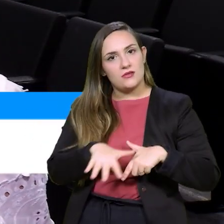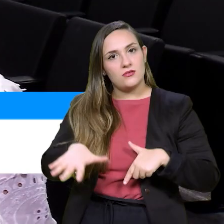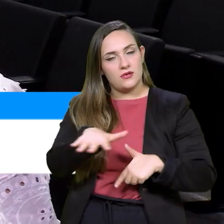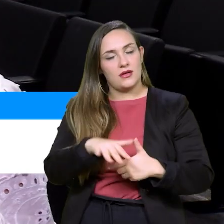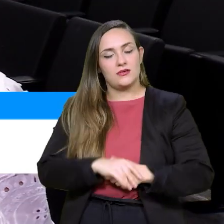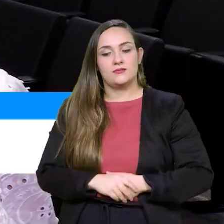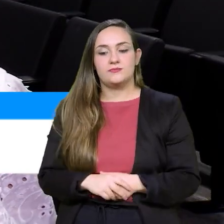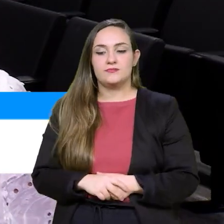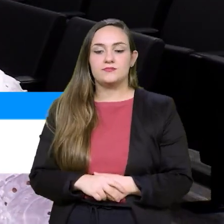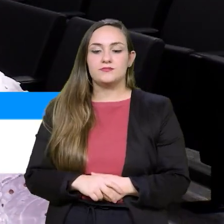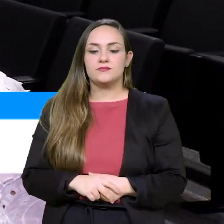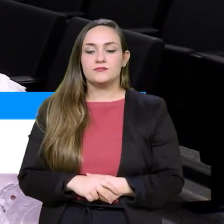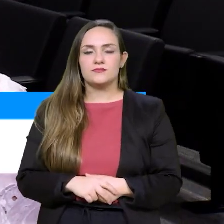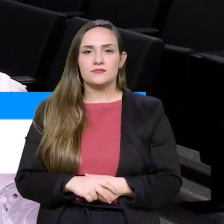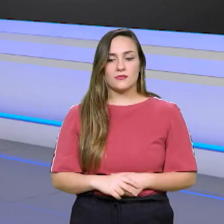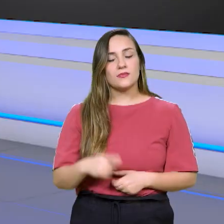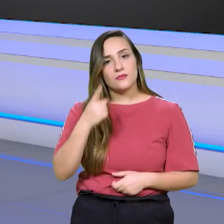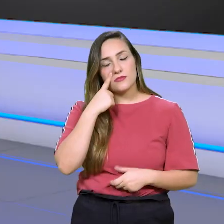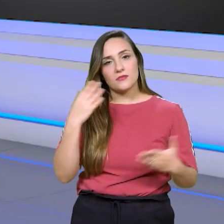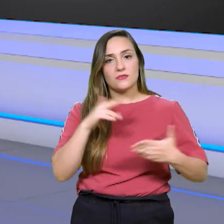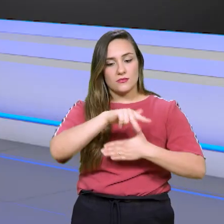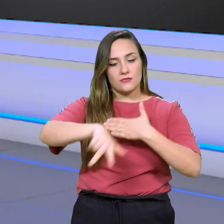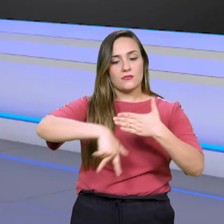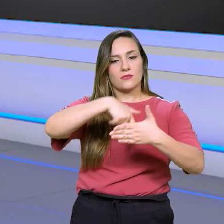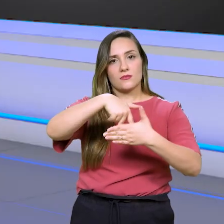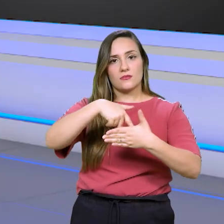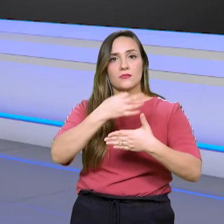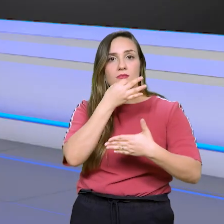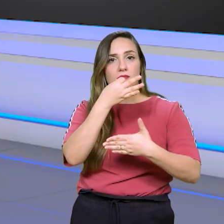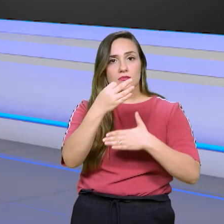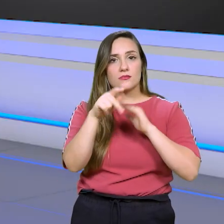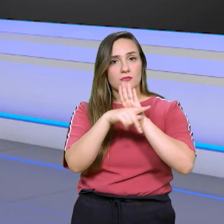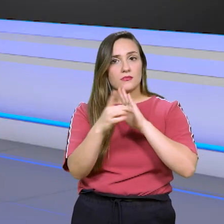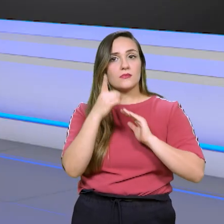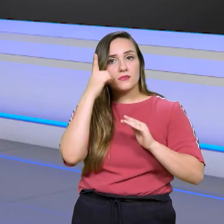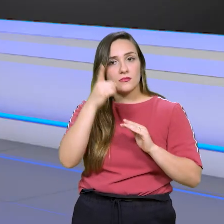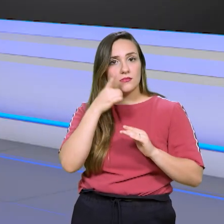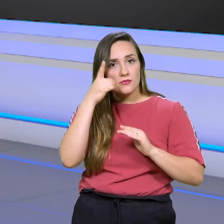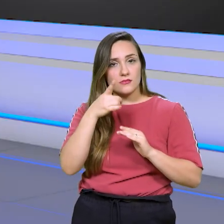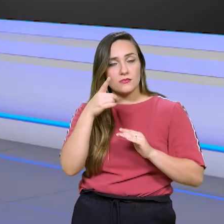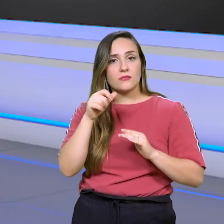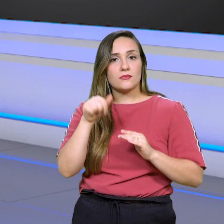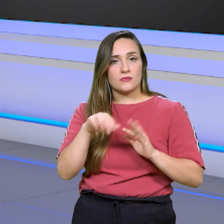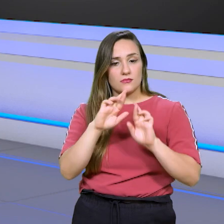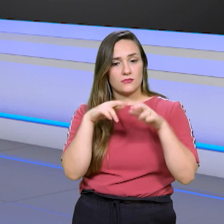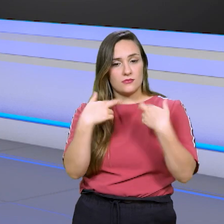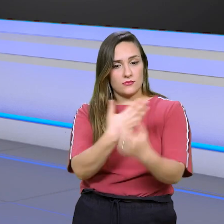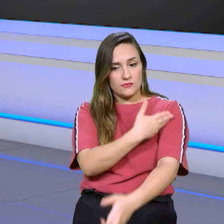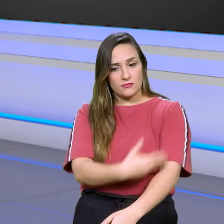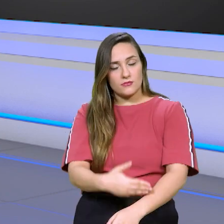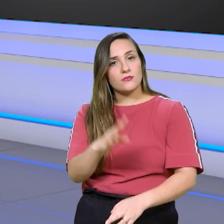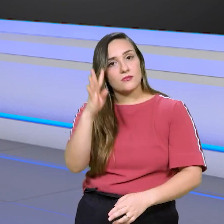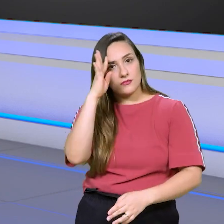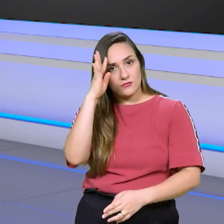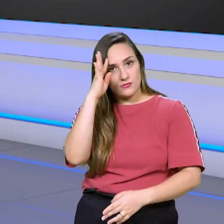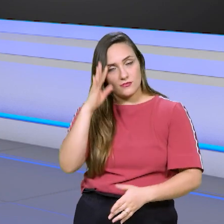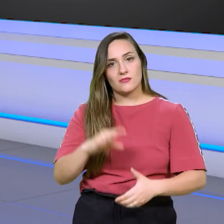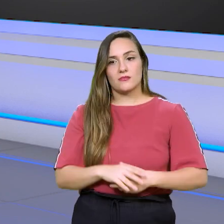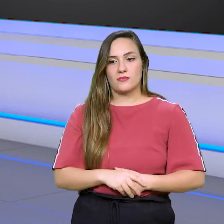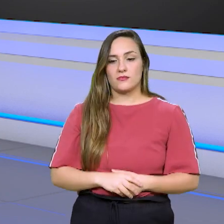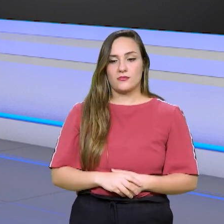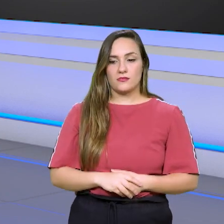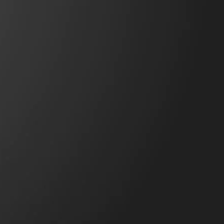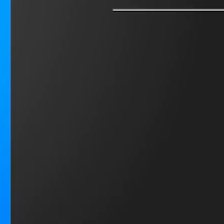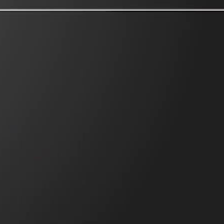dessas pessoas no mercado de trabalho. Confira o quadro Fatos e Opiniões com os deputados estaduais durante a sessão plenária de